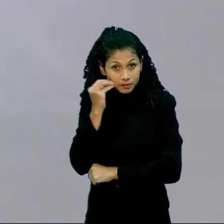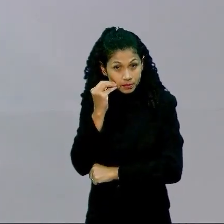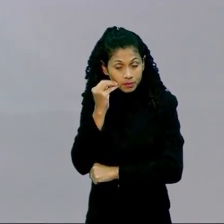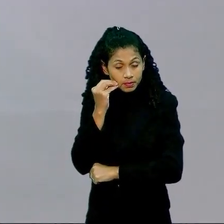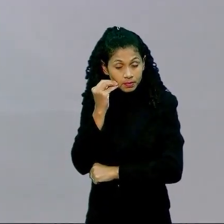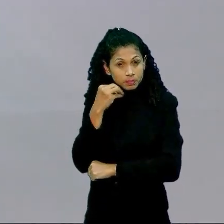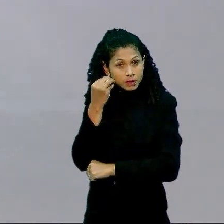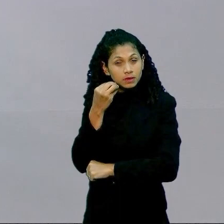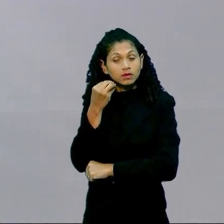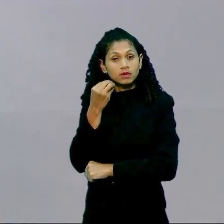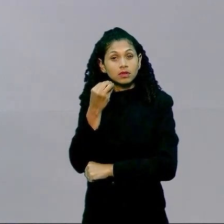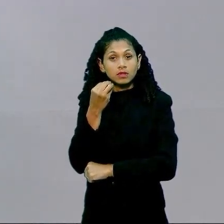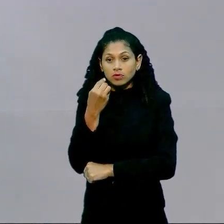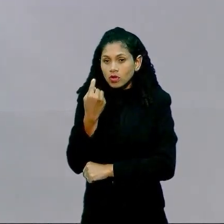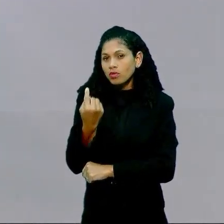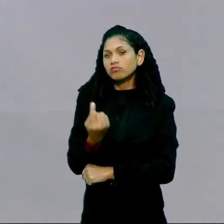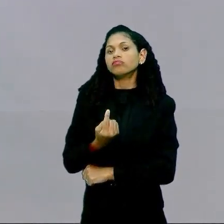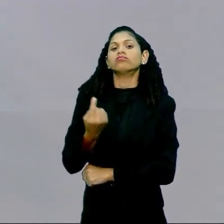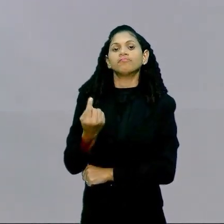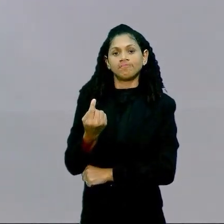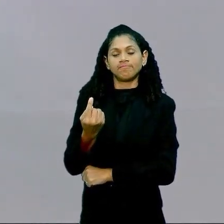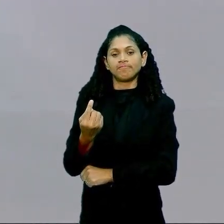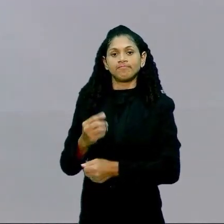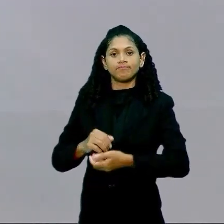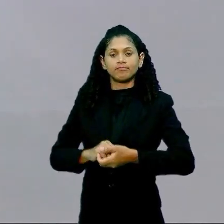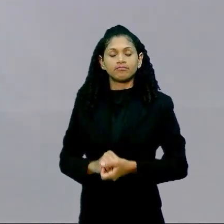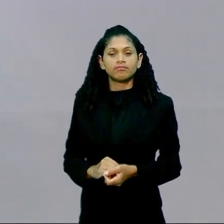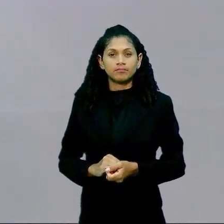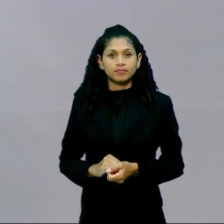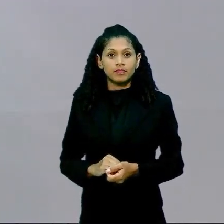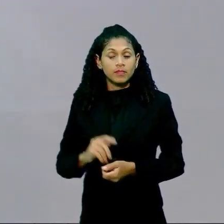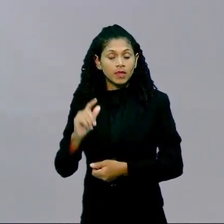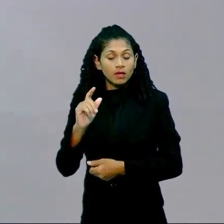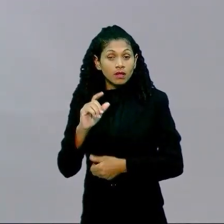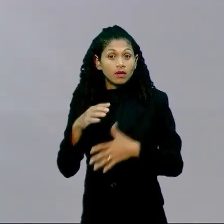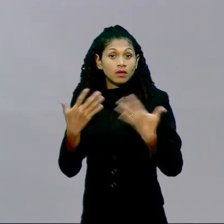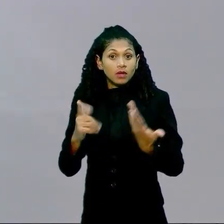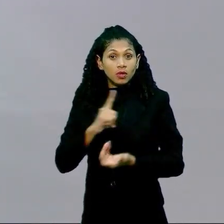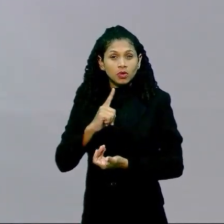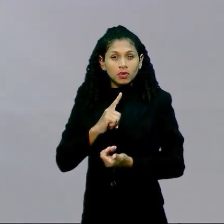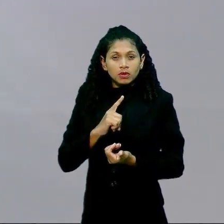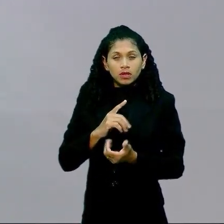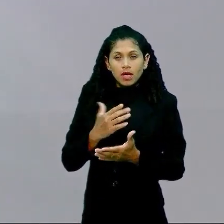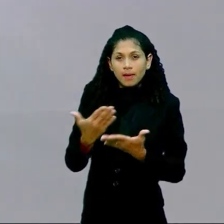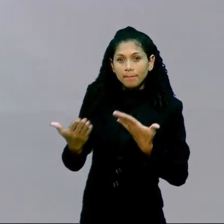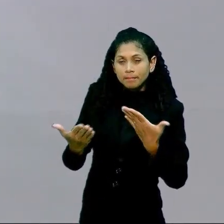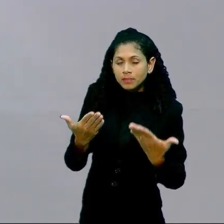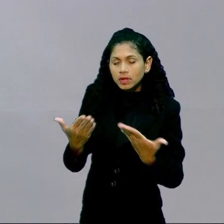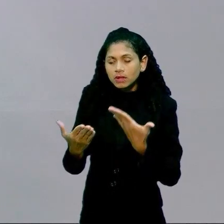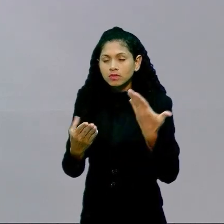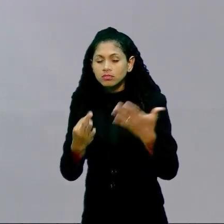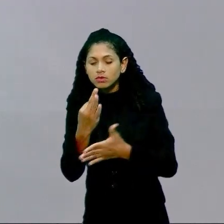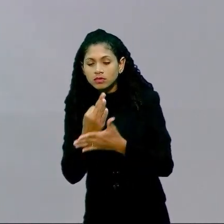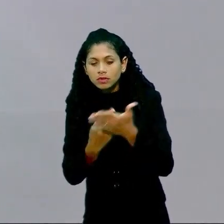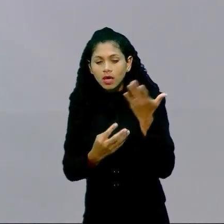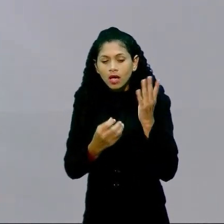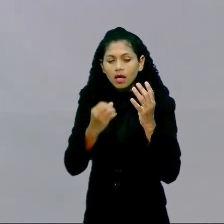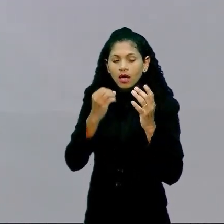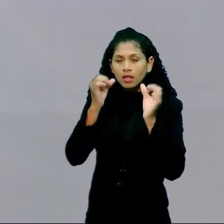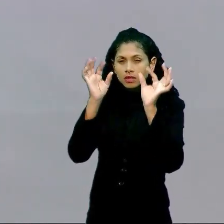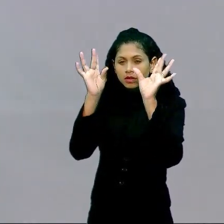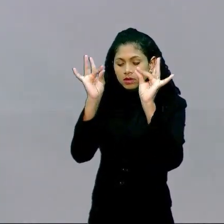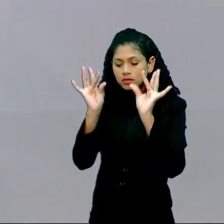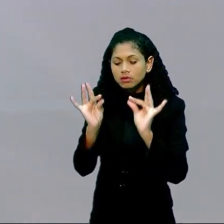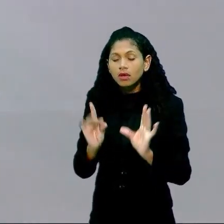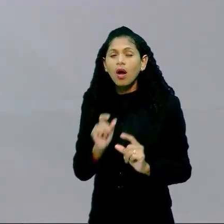gente abordou mais ou menos a definição e a compreensão do que seriam os jogos, que são práticas